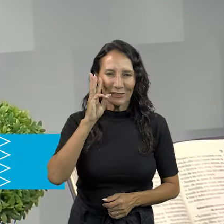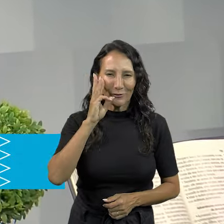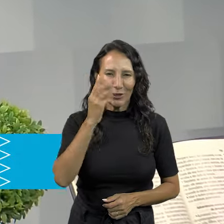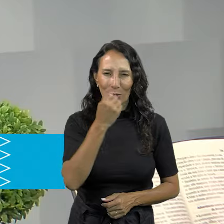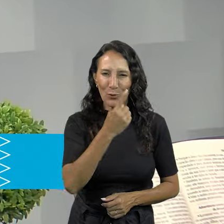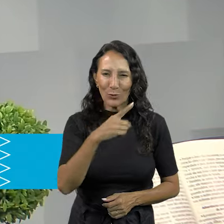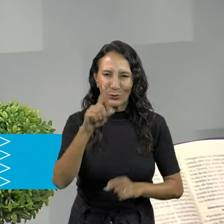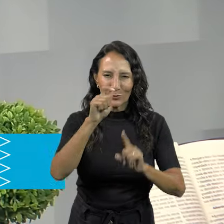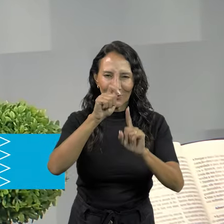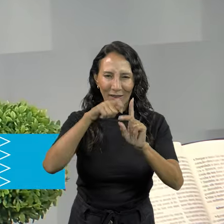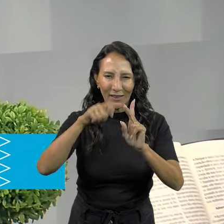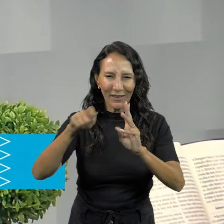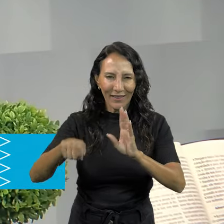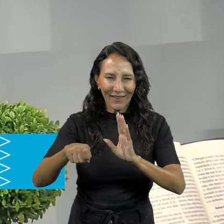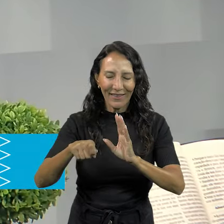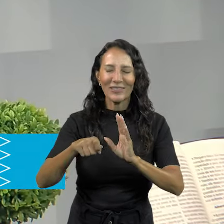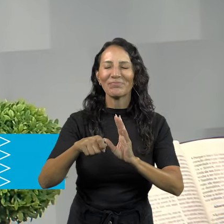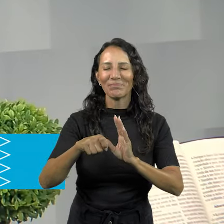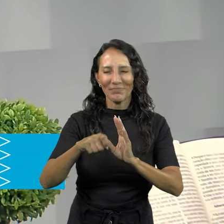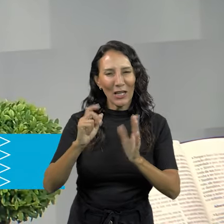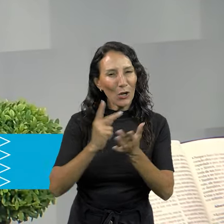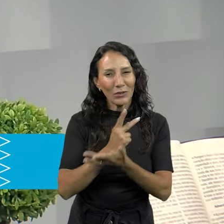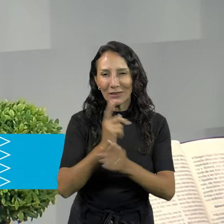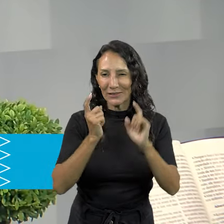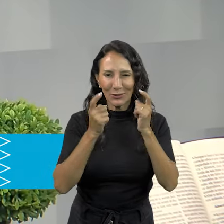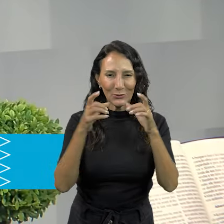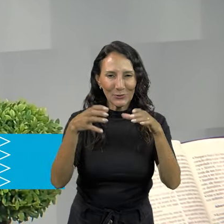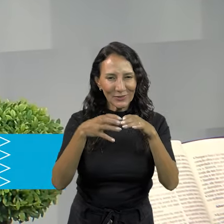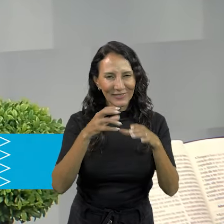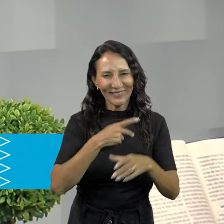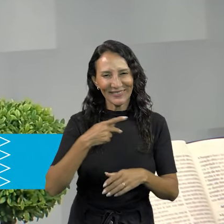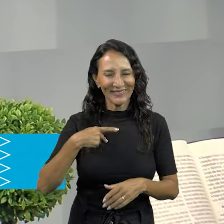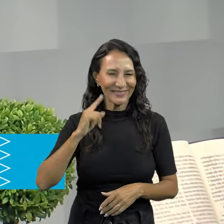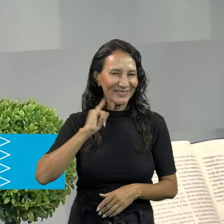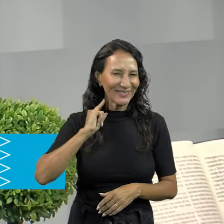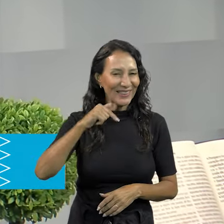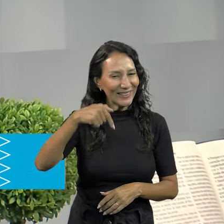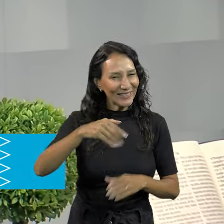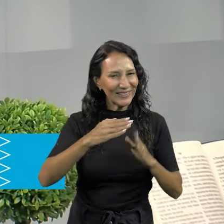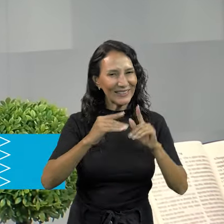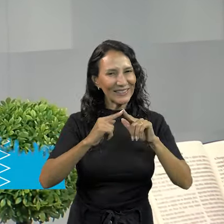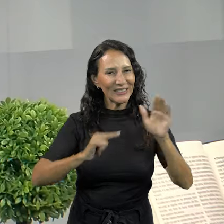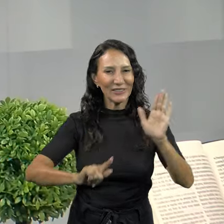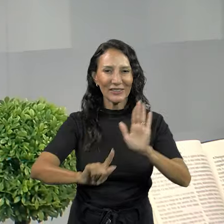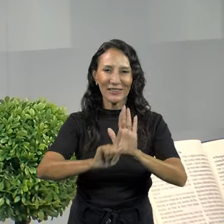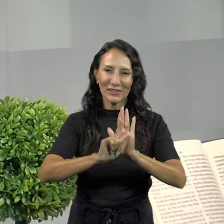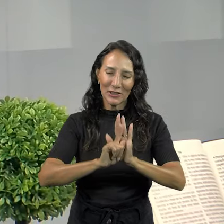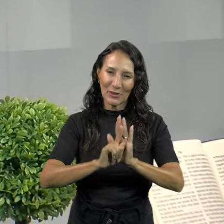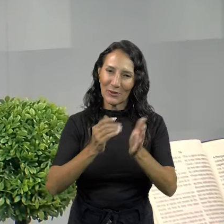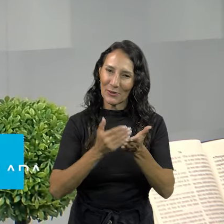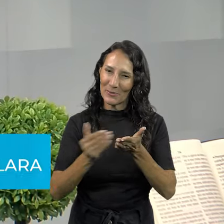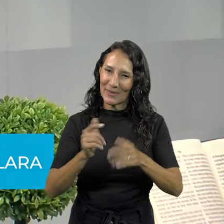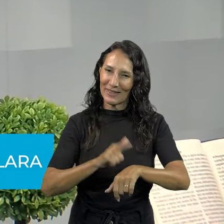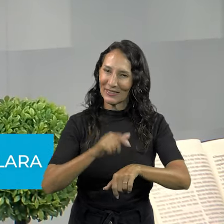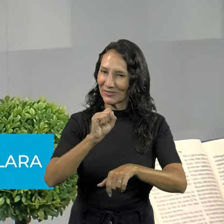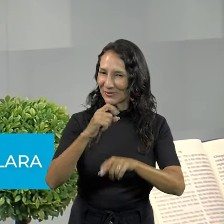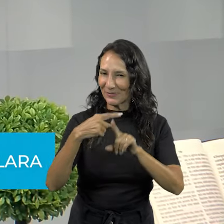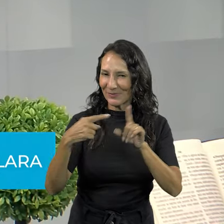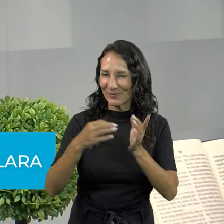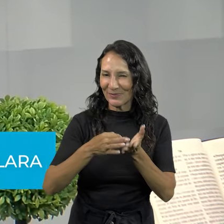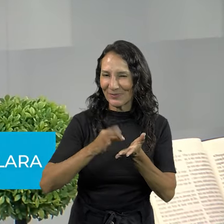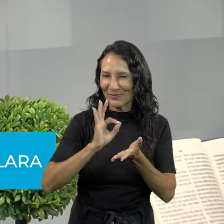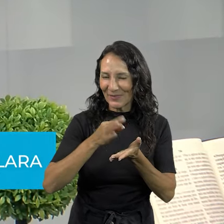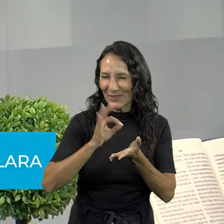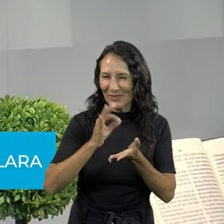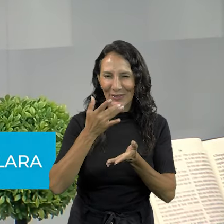-feira do mês, nós temos a reunião do Conselho de Pastores de Minas Gerais, aqui na Igreja Batista Getsemane, que se inicia às oito e meia da manhã com um